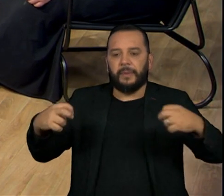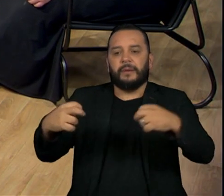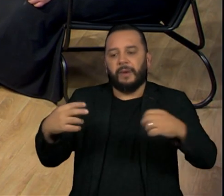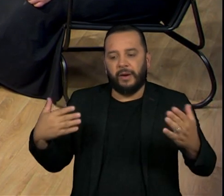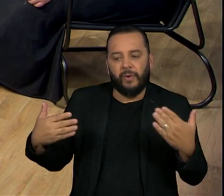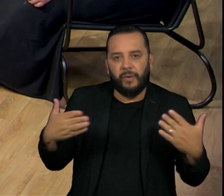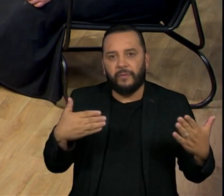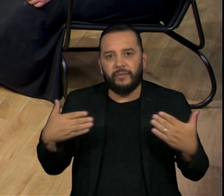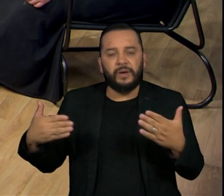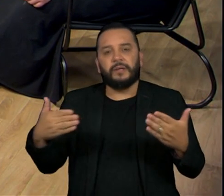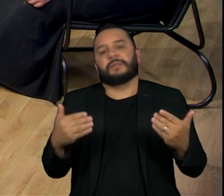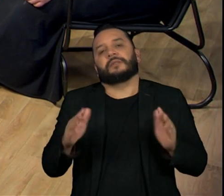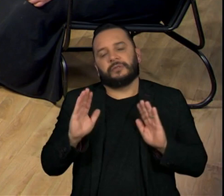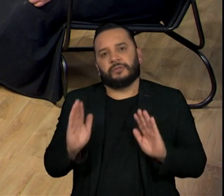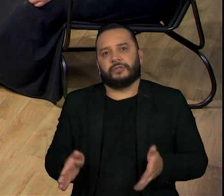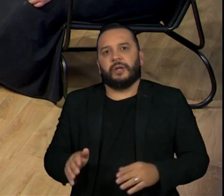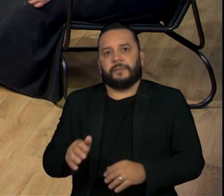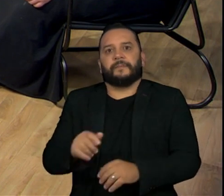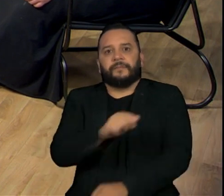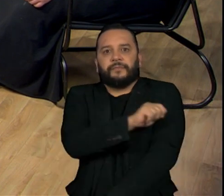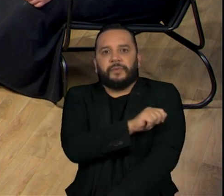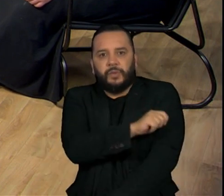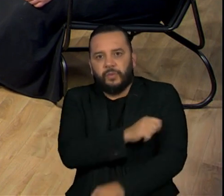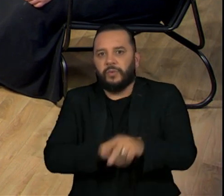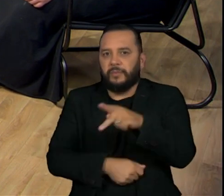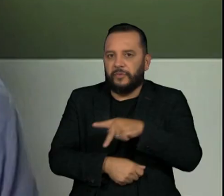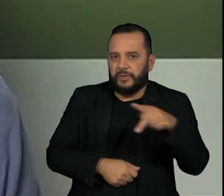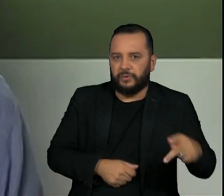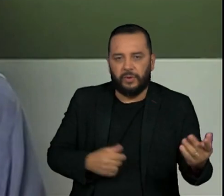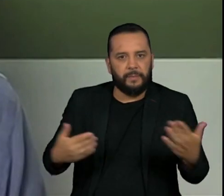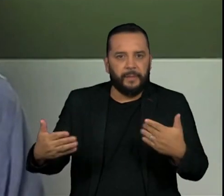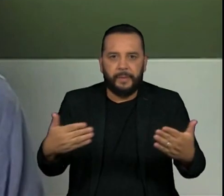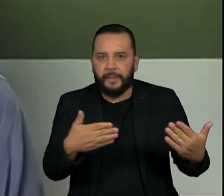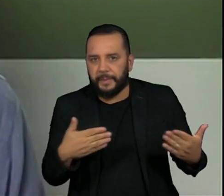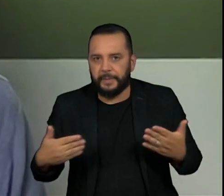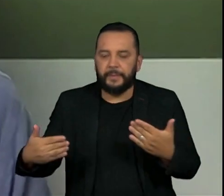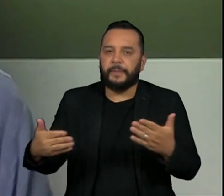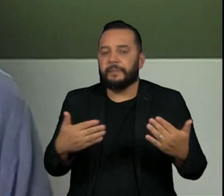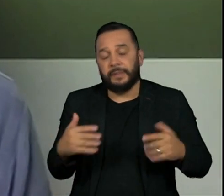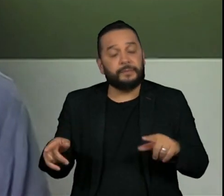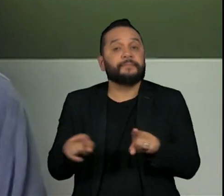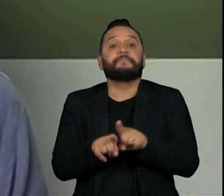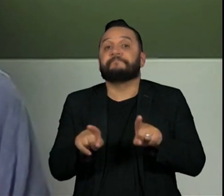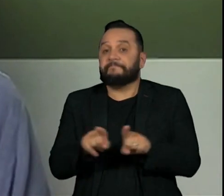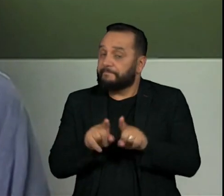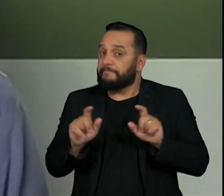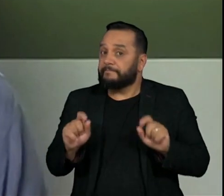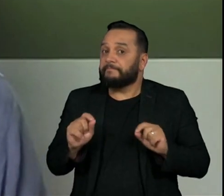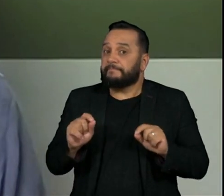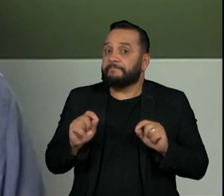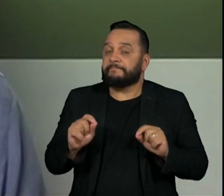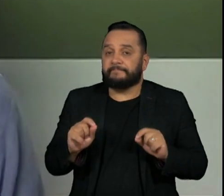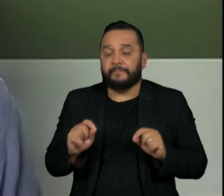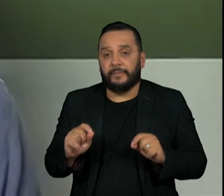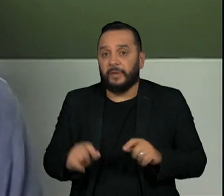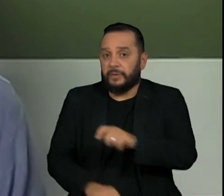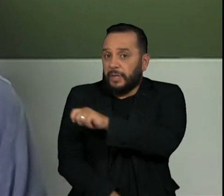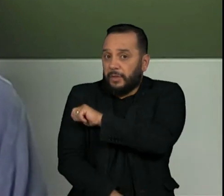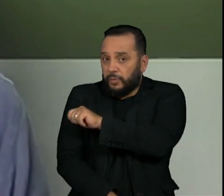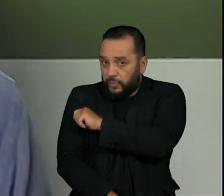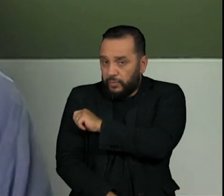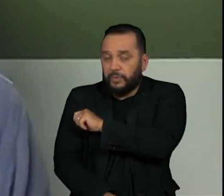e os professores têm esses anseios, e o outro é de construir espaços em que é legítimo os alunos e